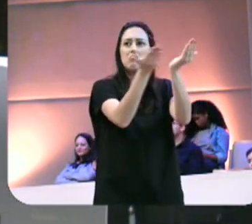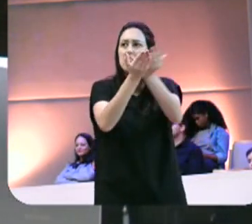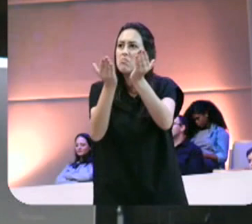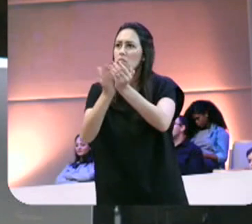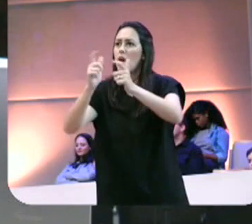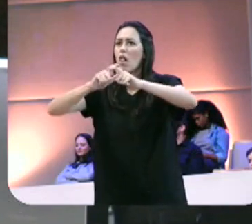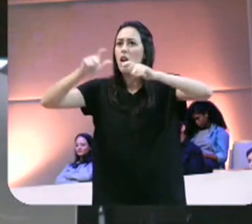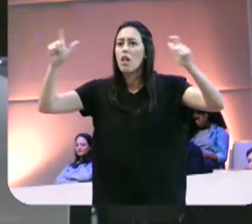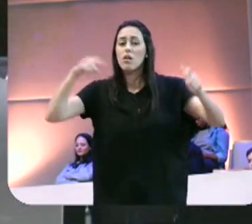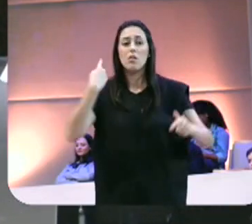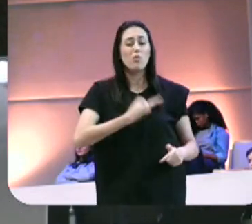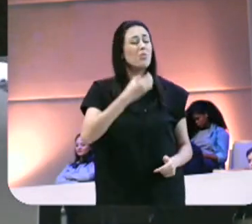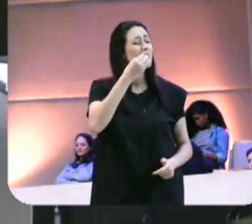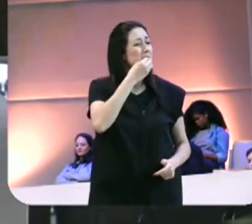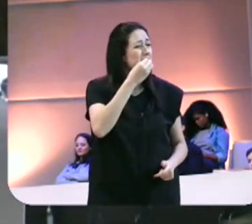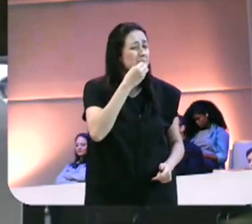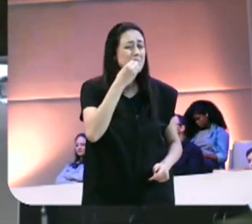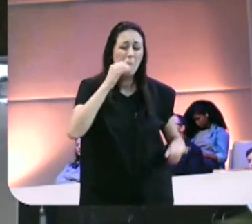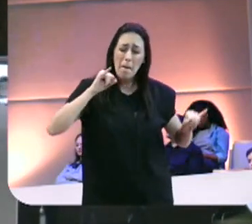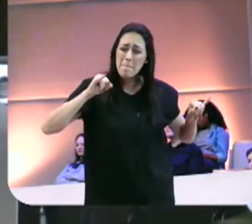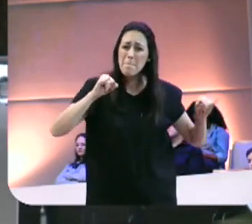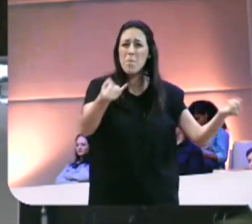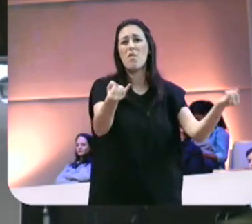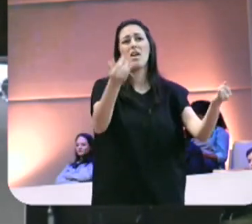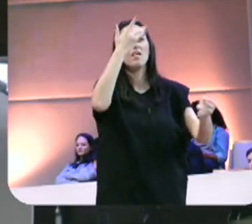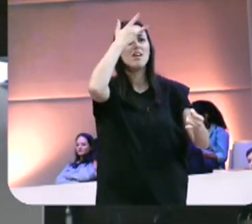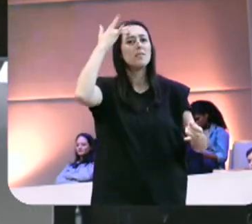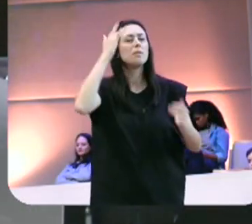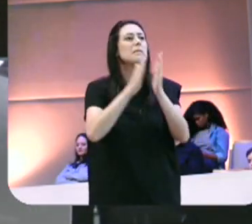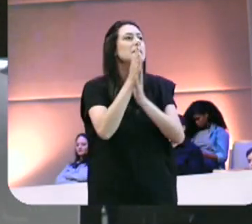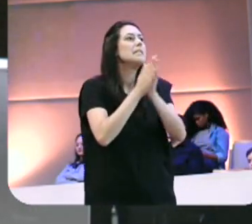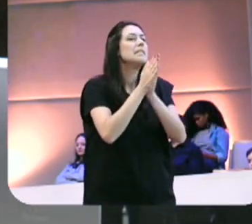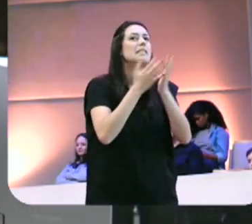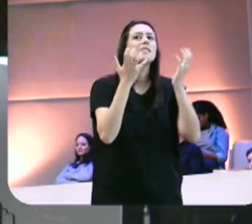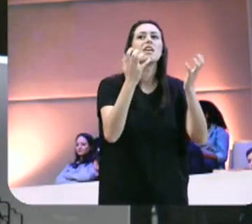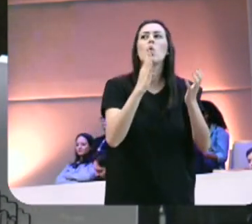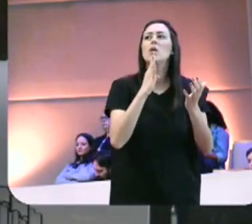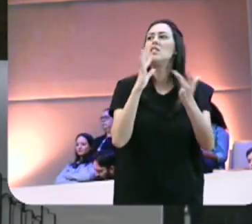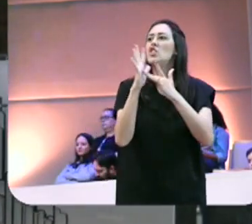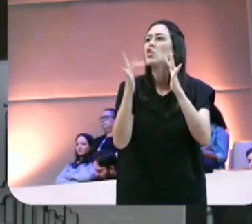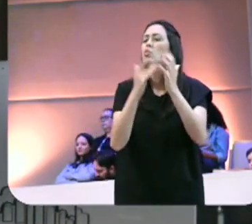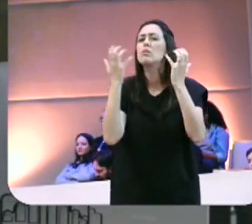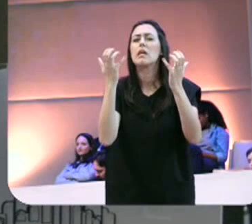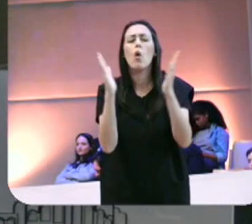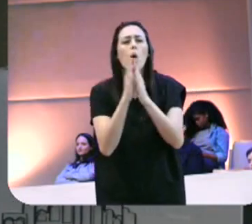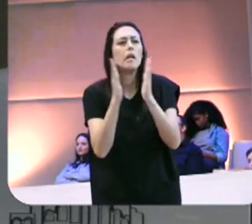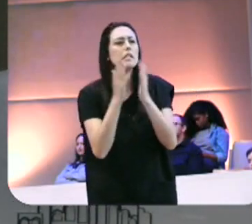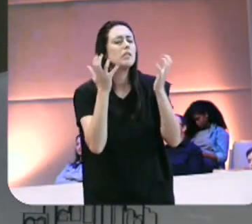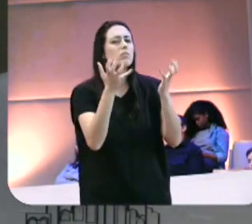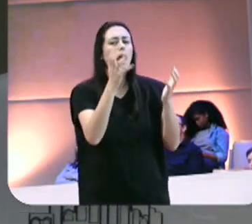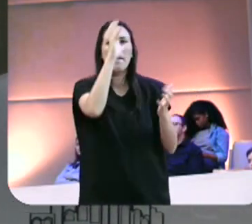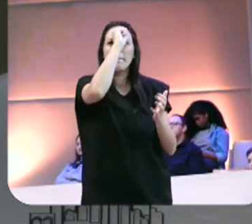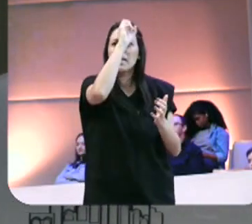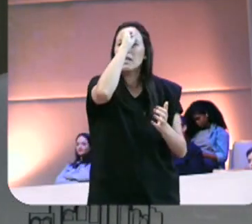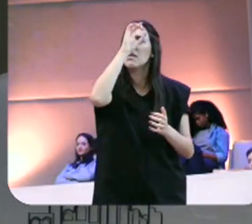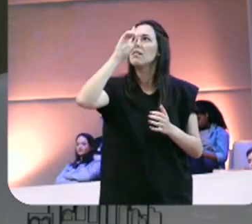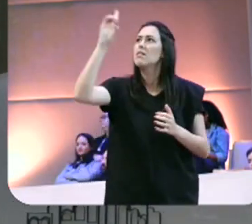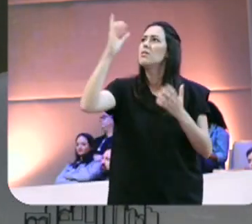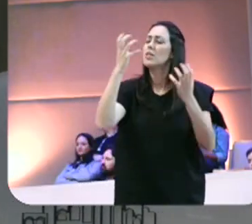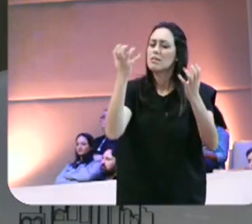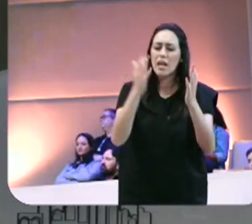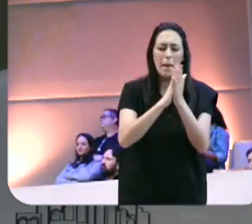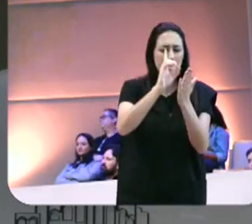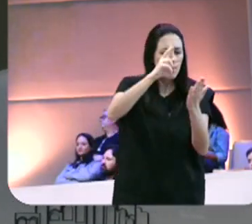temos oportunidades claras de compartilhar o Evangelho. As pessoas estão sedentas, as pessoas querem oração, as pessoas querem saber de um Deus que age nas